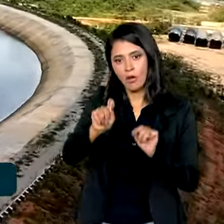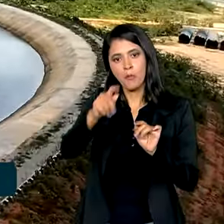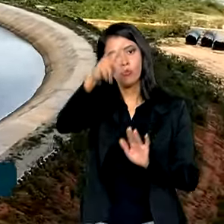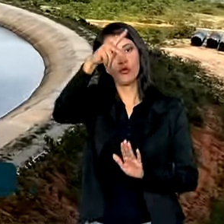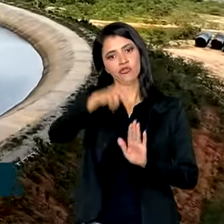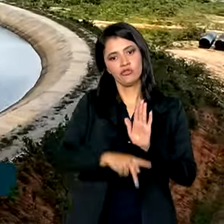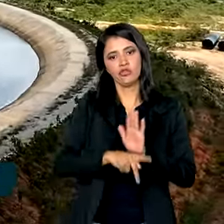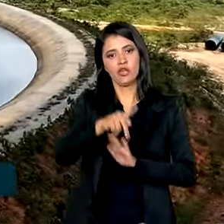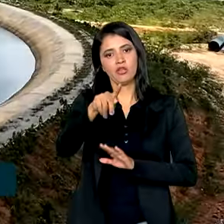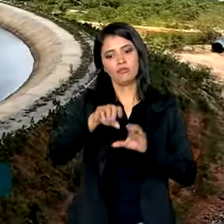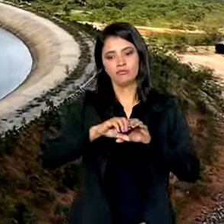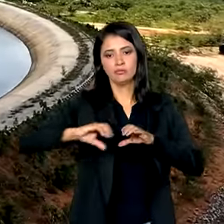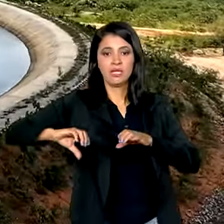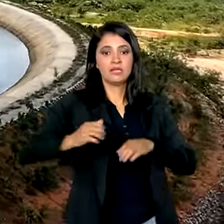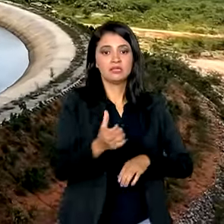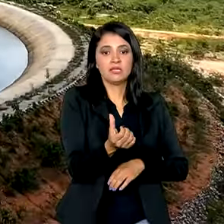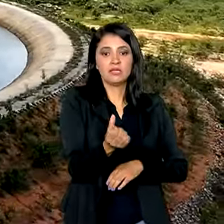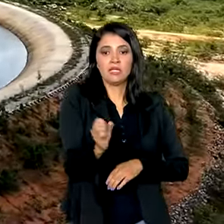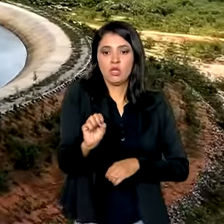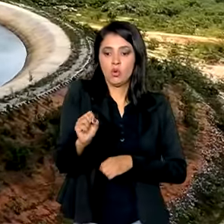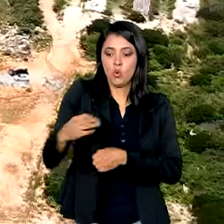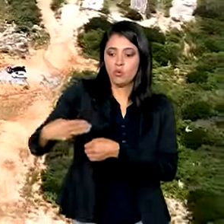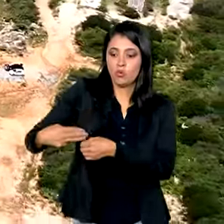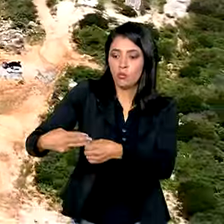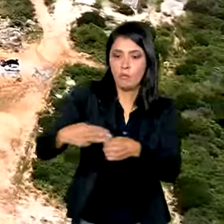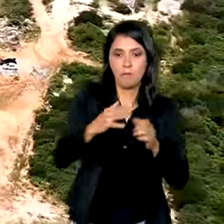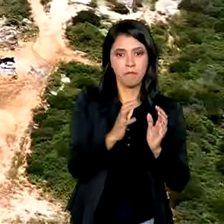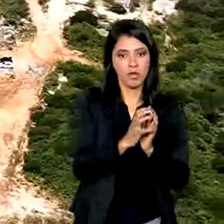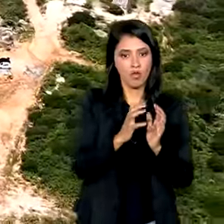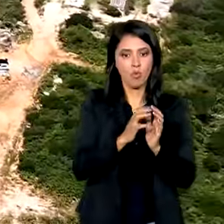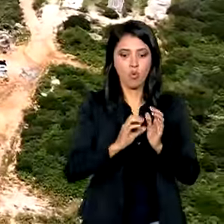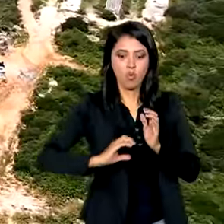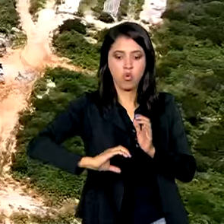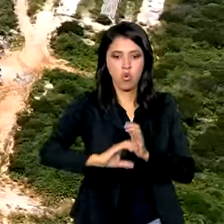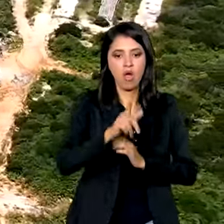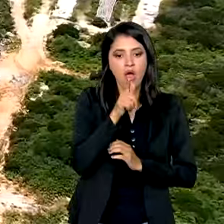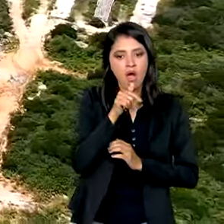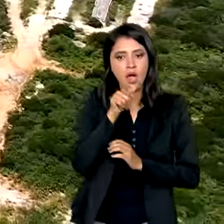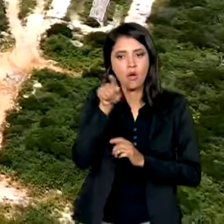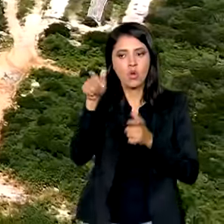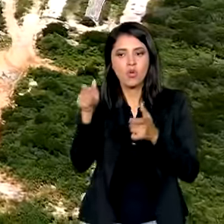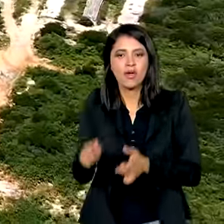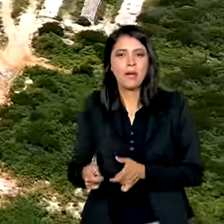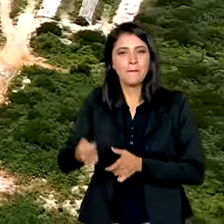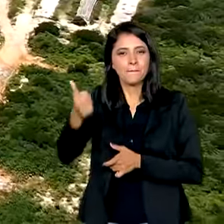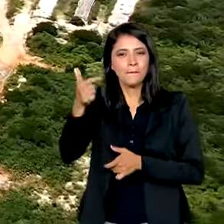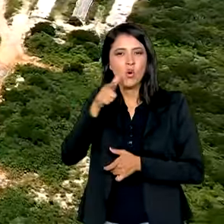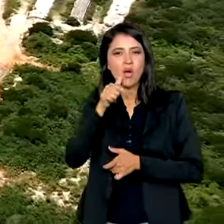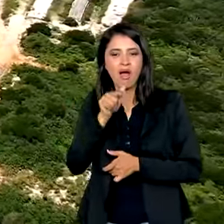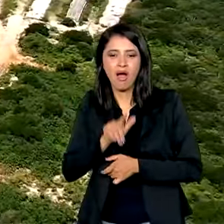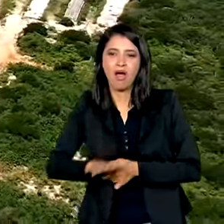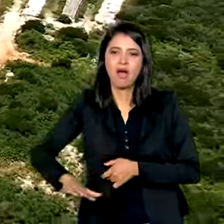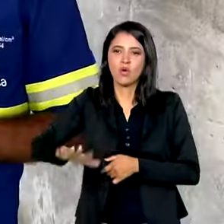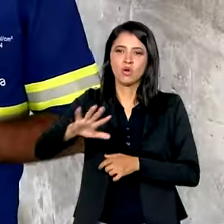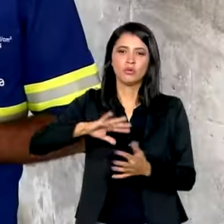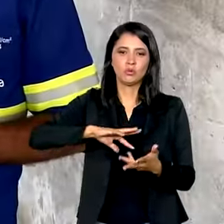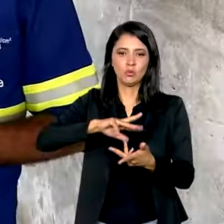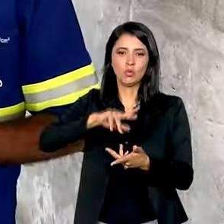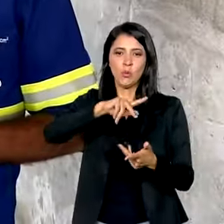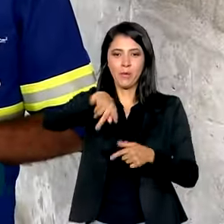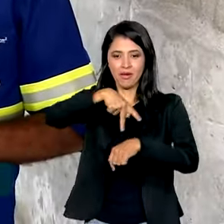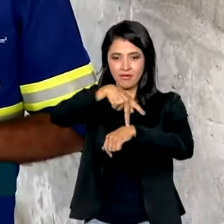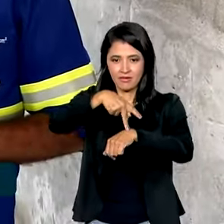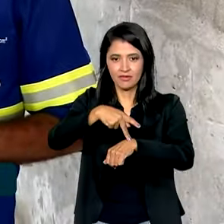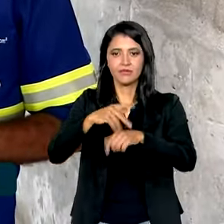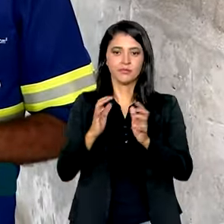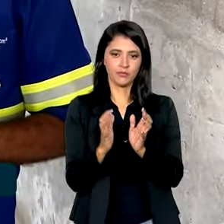que abastecerá 68 municípios de Pernambuco, a região com menor balanço de reservas naturais de água do país. O Agreste